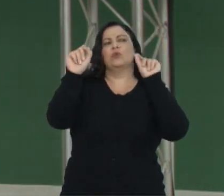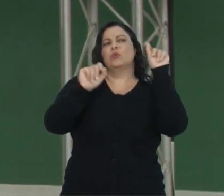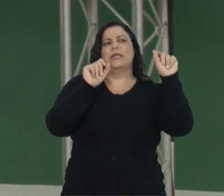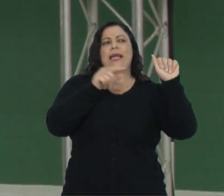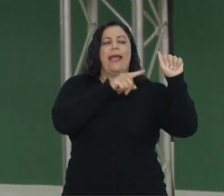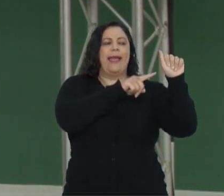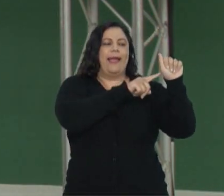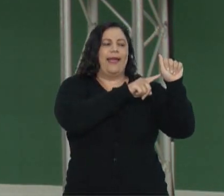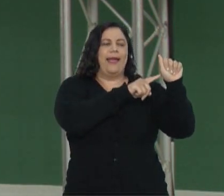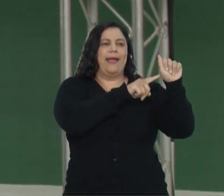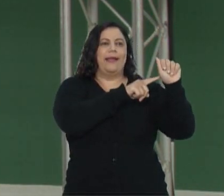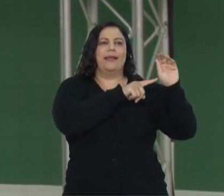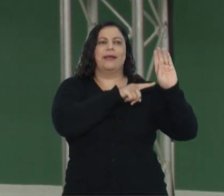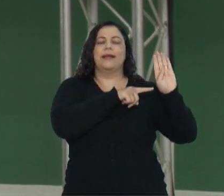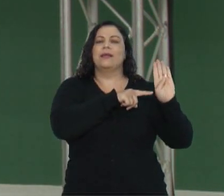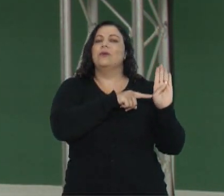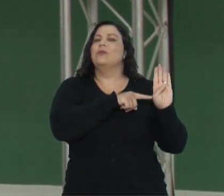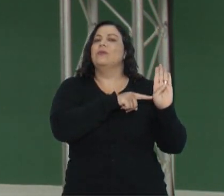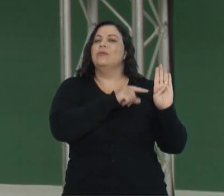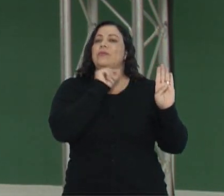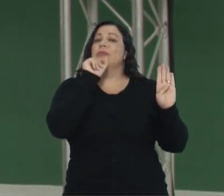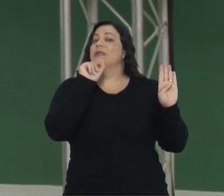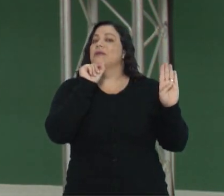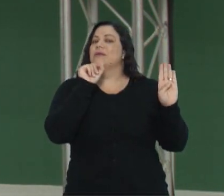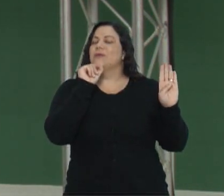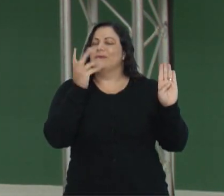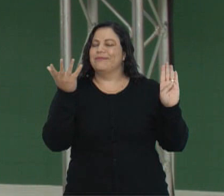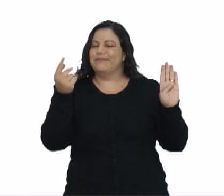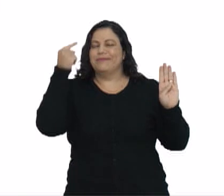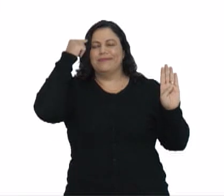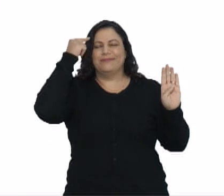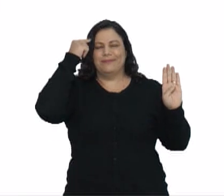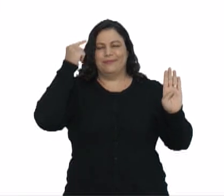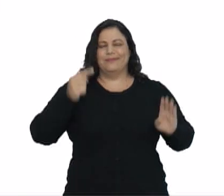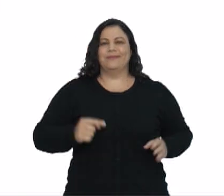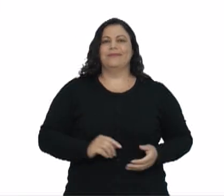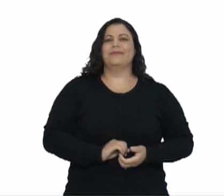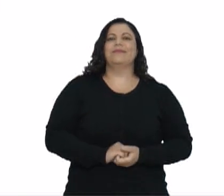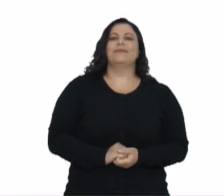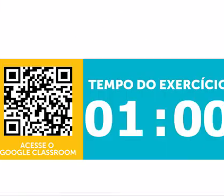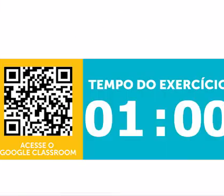Virtuosismo ou um perito? Pensa um pouquinho.